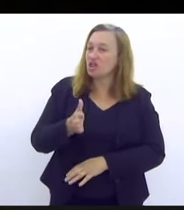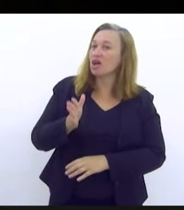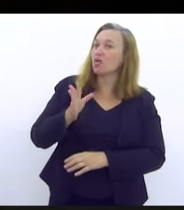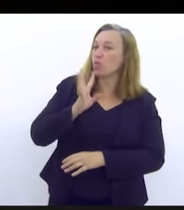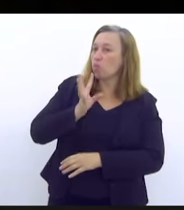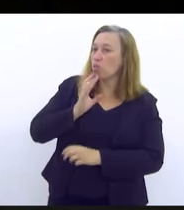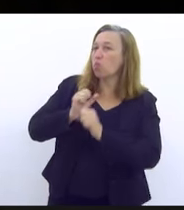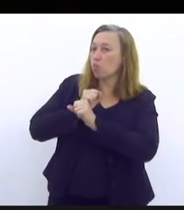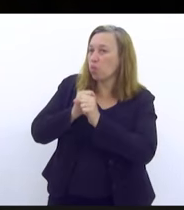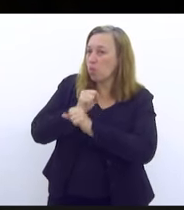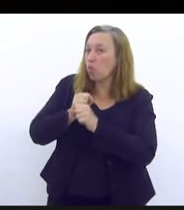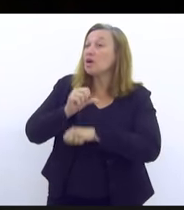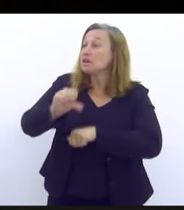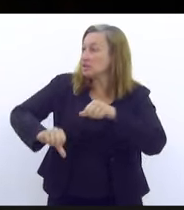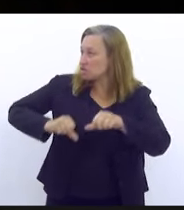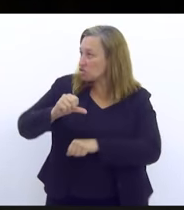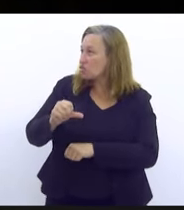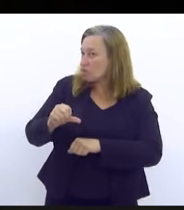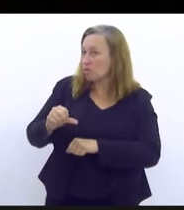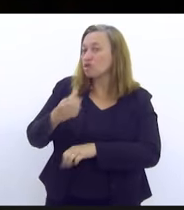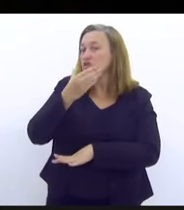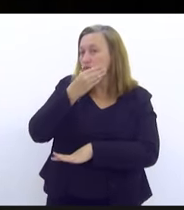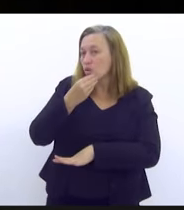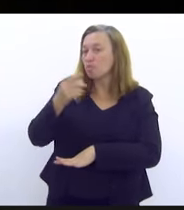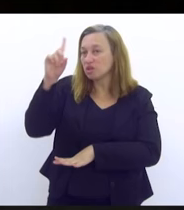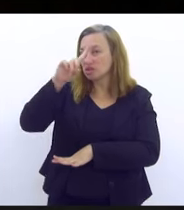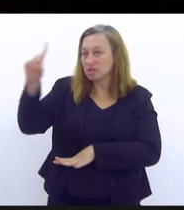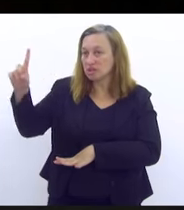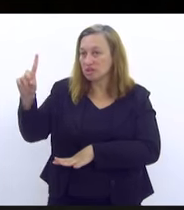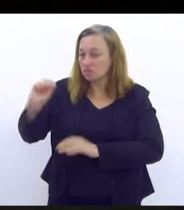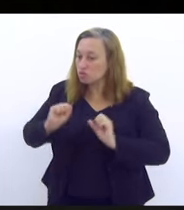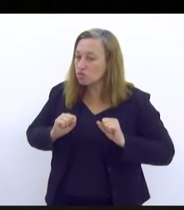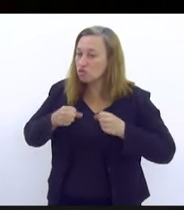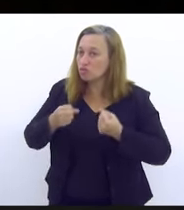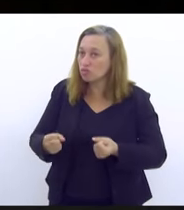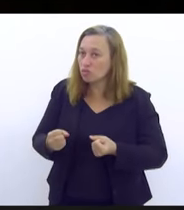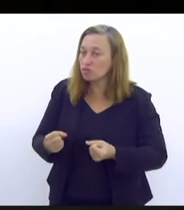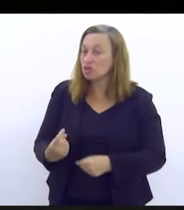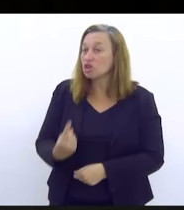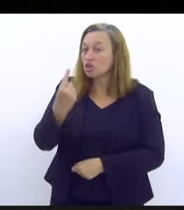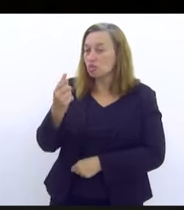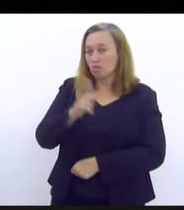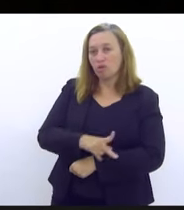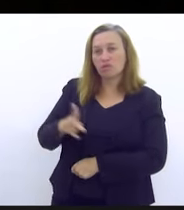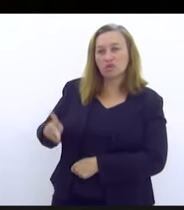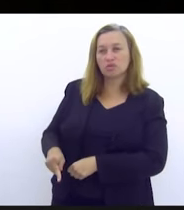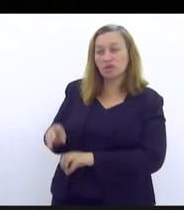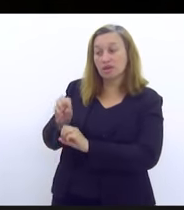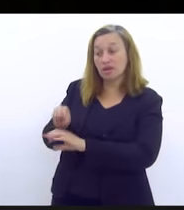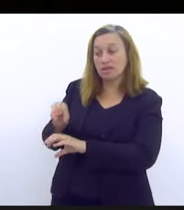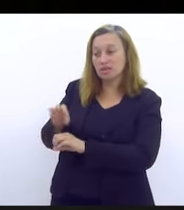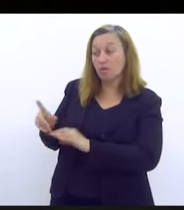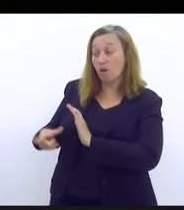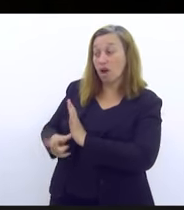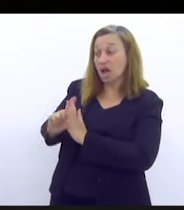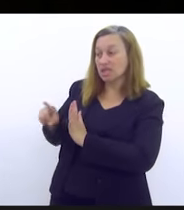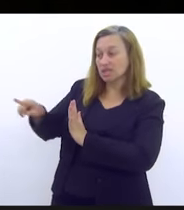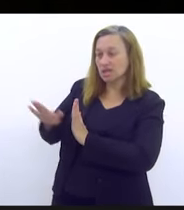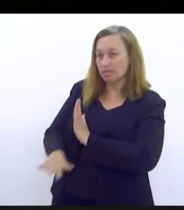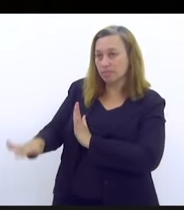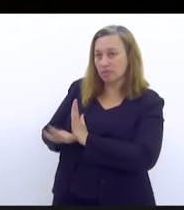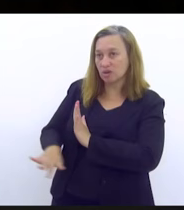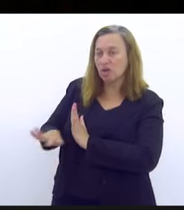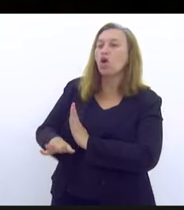tempo, que se transformou nesse homem de Deus através de uma dedicação de uma educadora. A gente conhece como